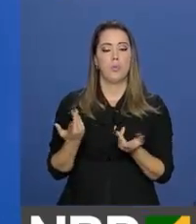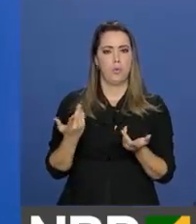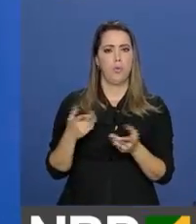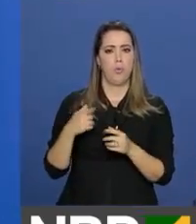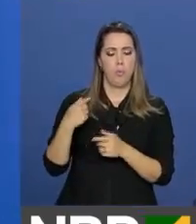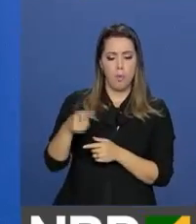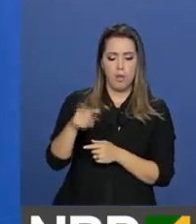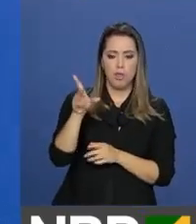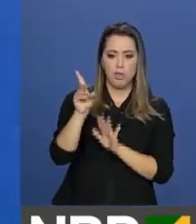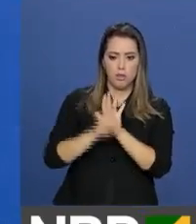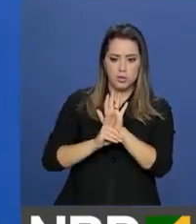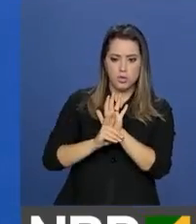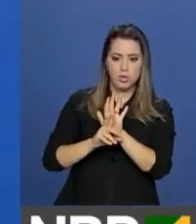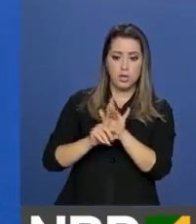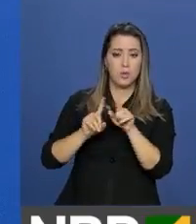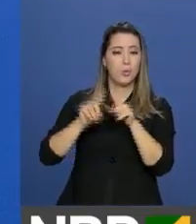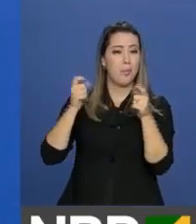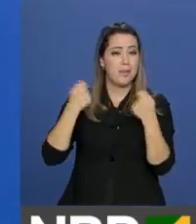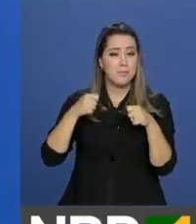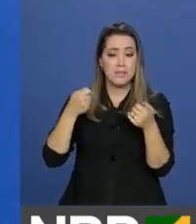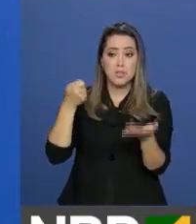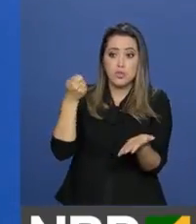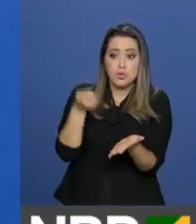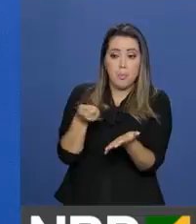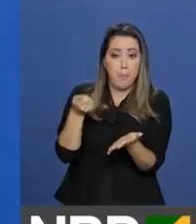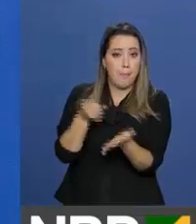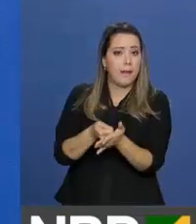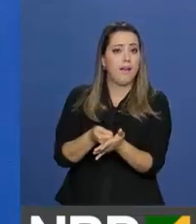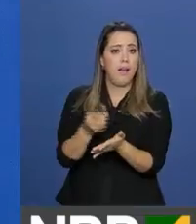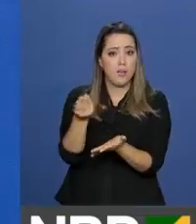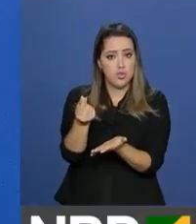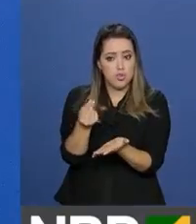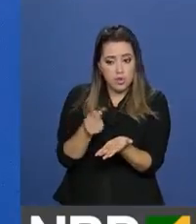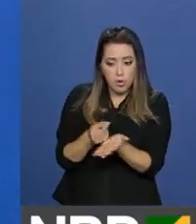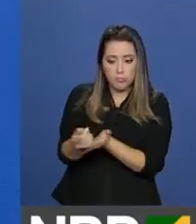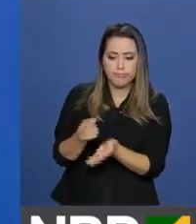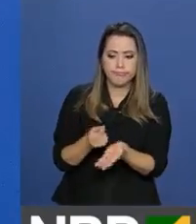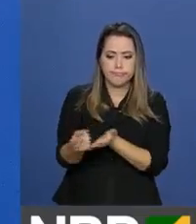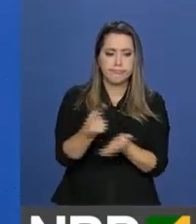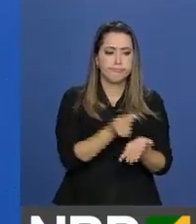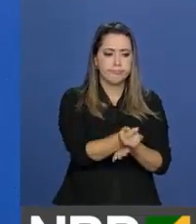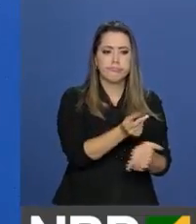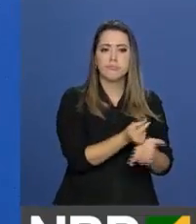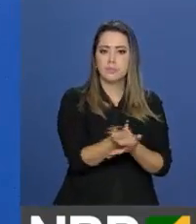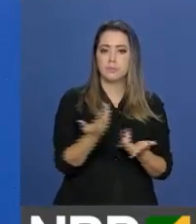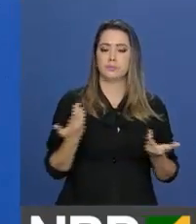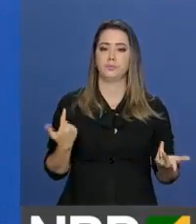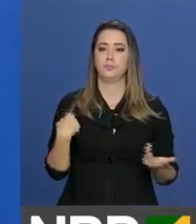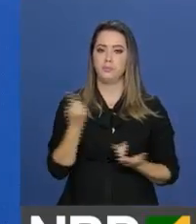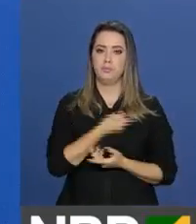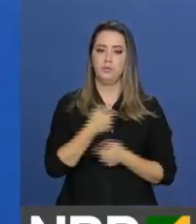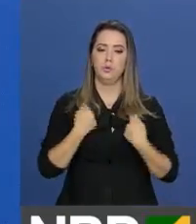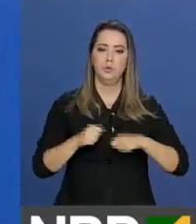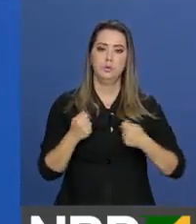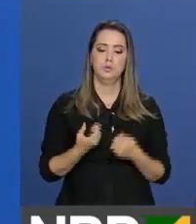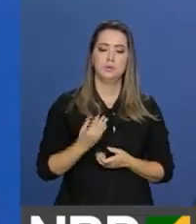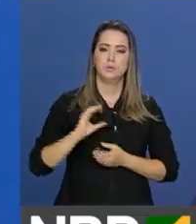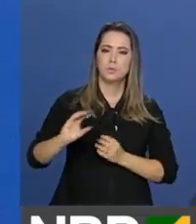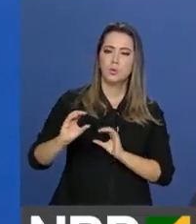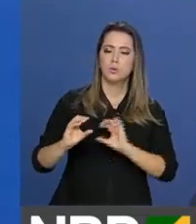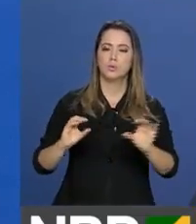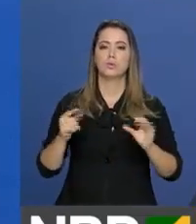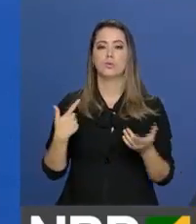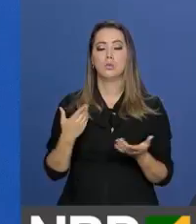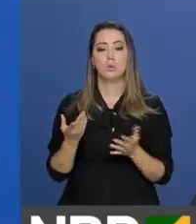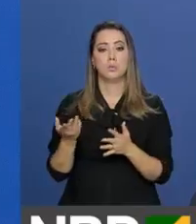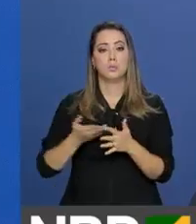o fato é que, ao longo do tempo, nós fomos estabelecendo meios e fórmulas tributárias. Eu dou exemplo das chamadas contribuições.